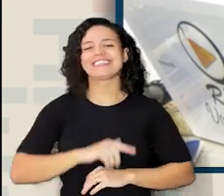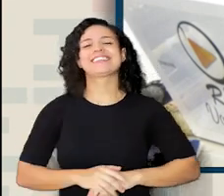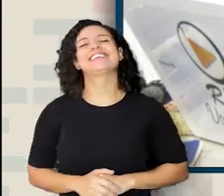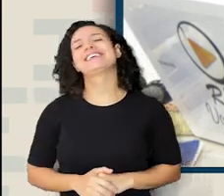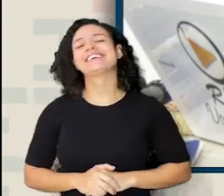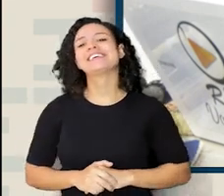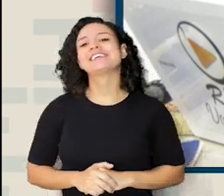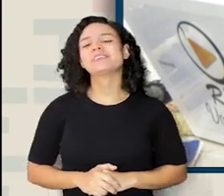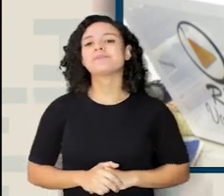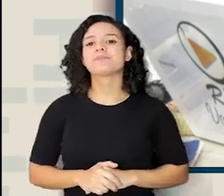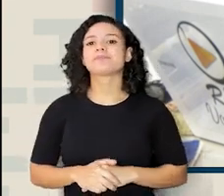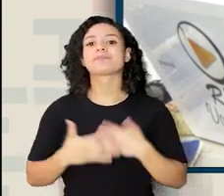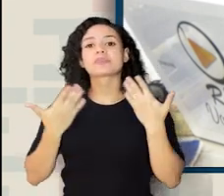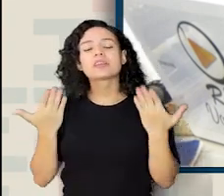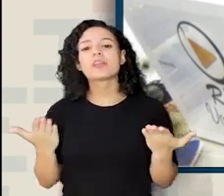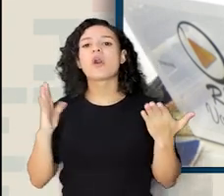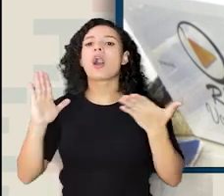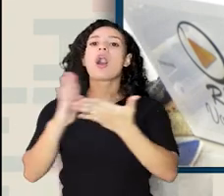Eita!